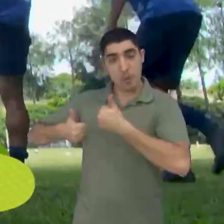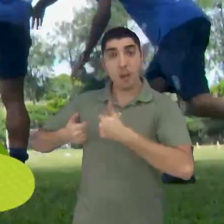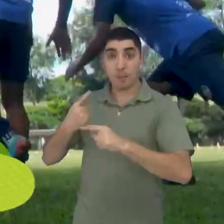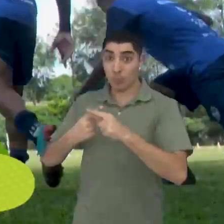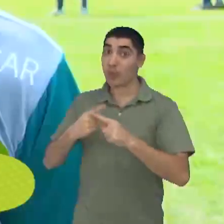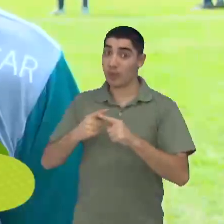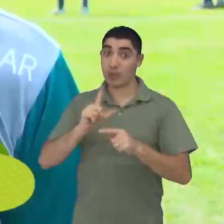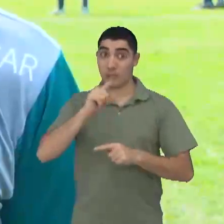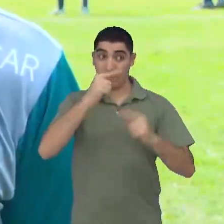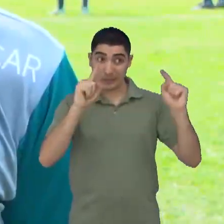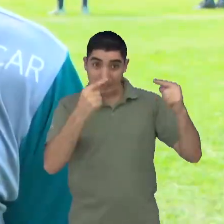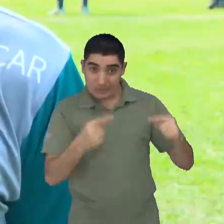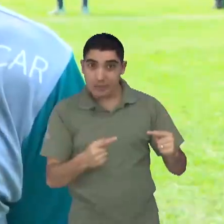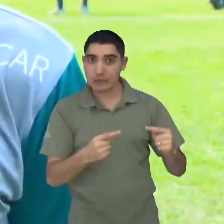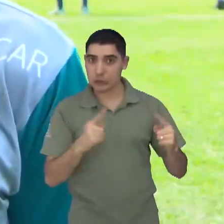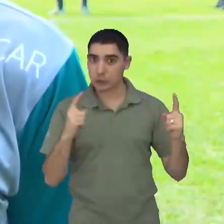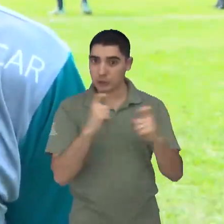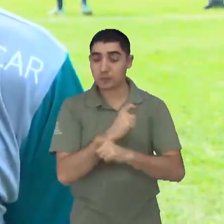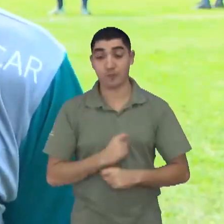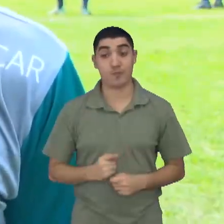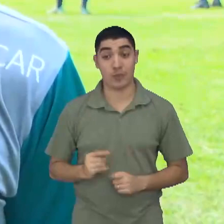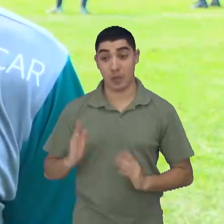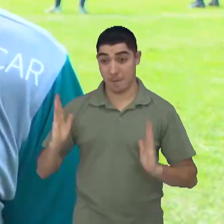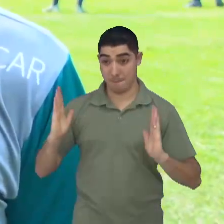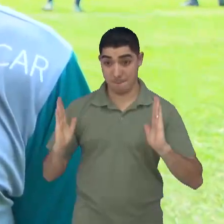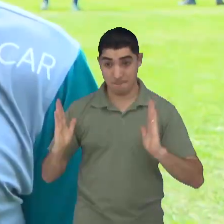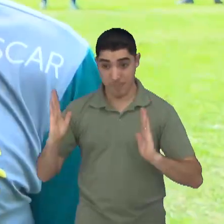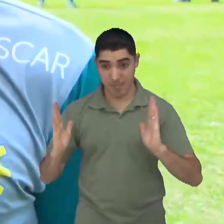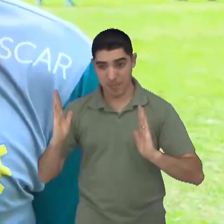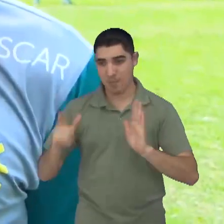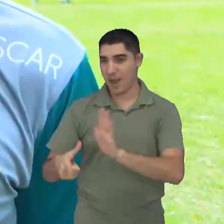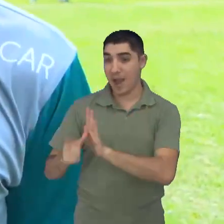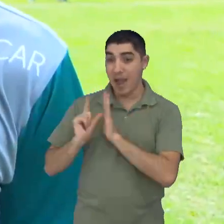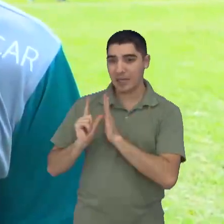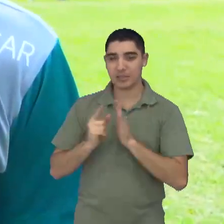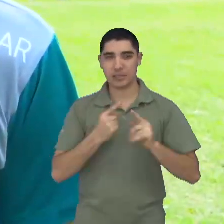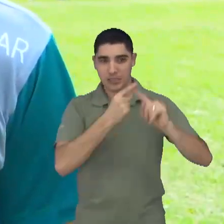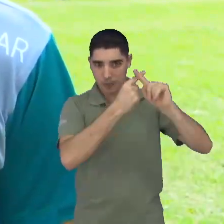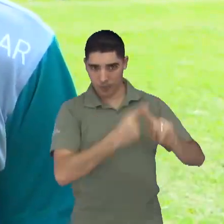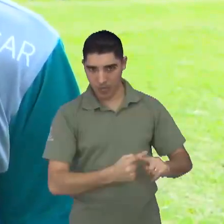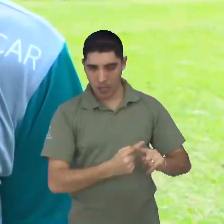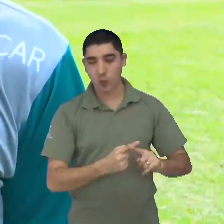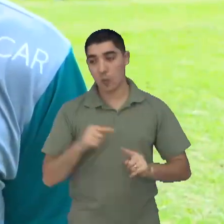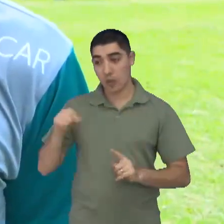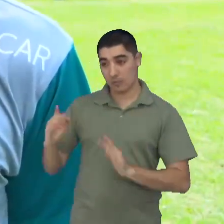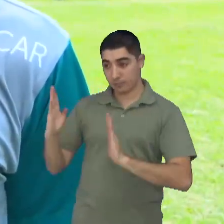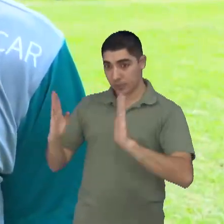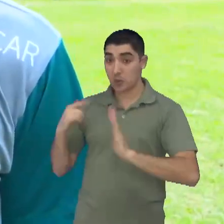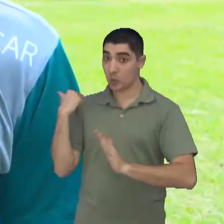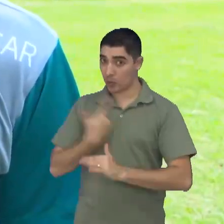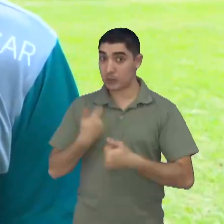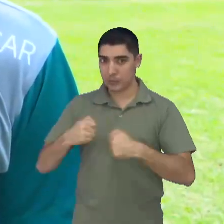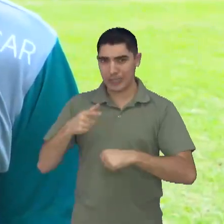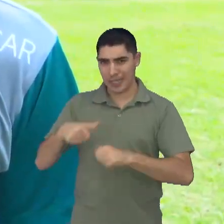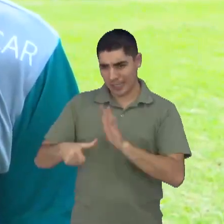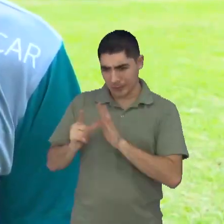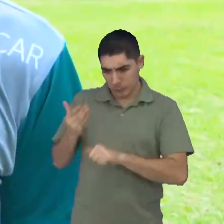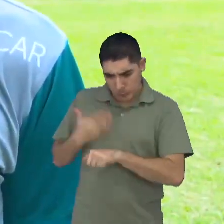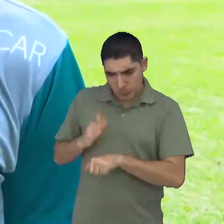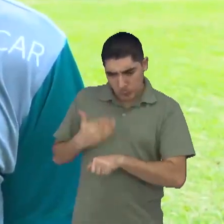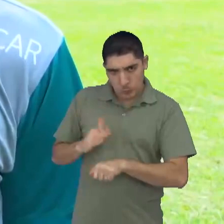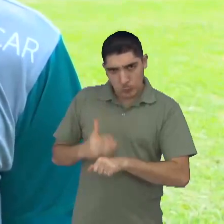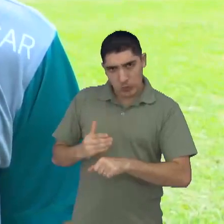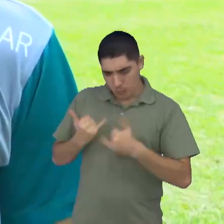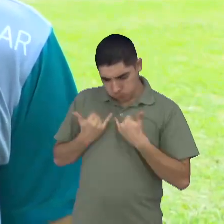de jogos. A pré-temporada, né, a gente chama de período pré-competitivo aí, é encher o tanque, né? É deixar o tanque